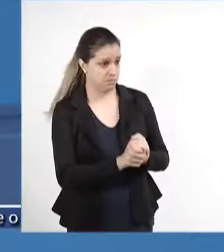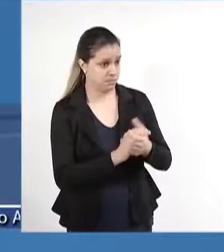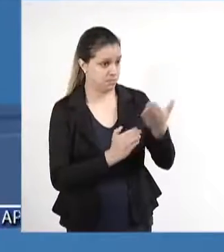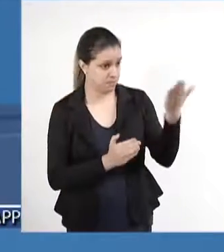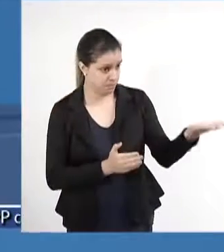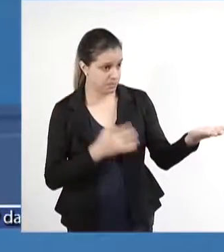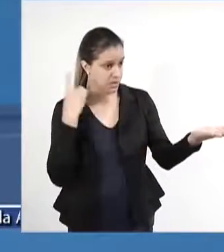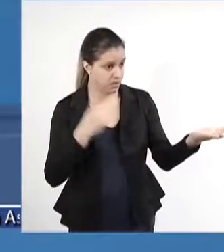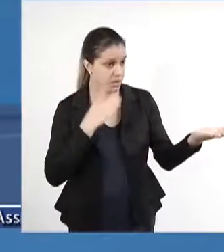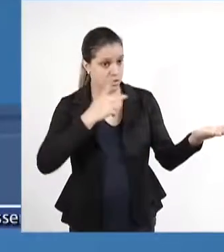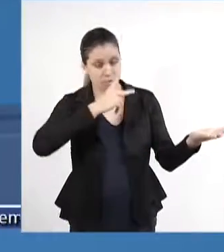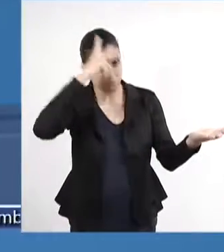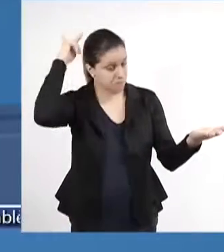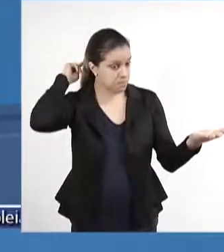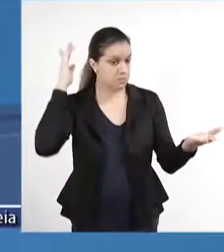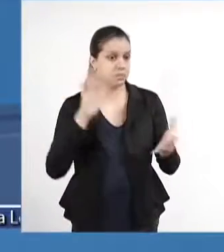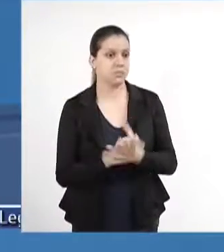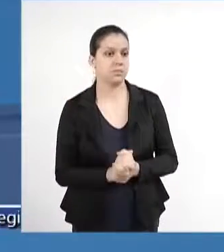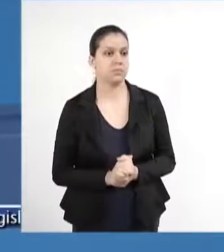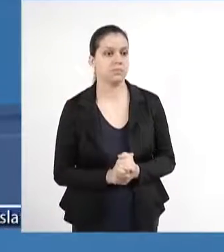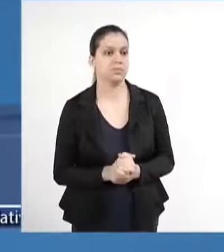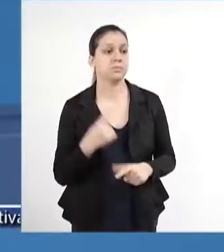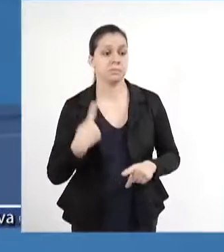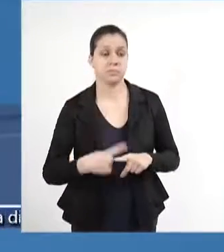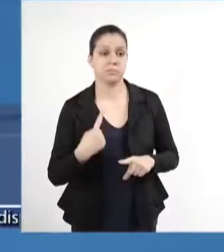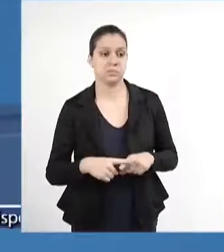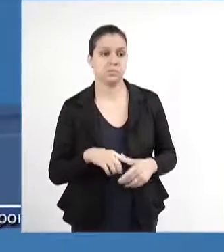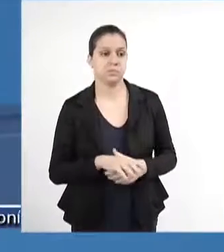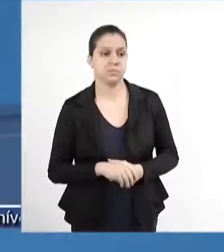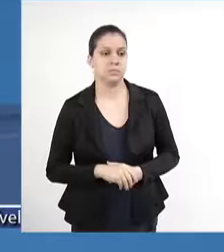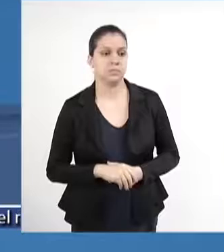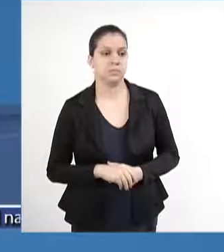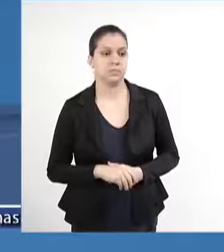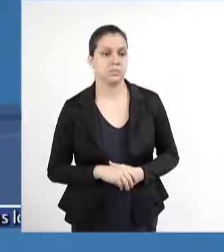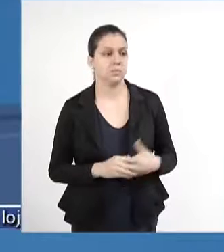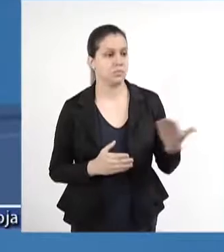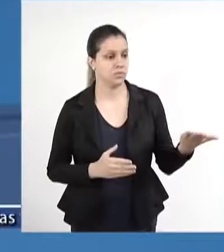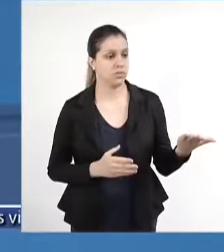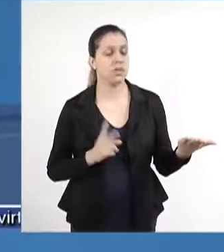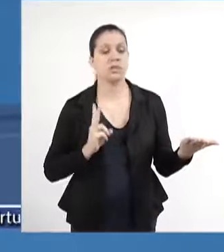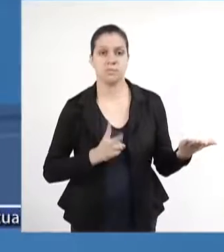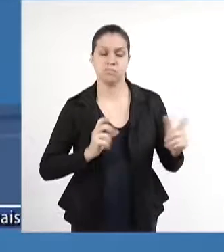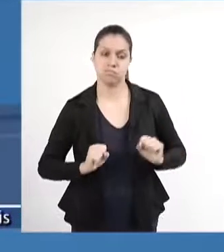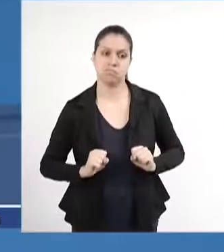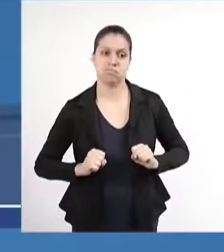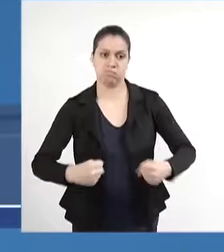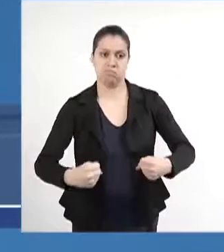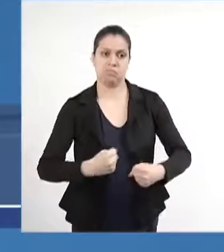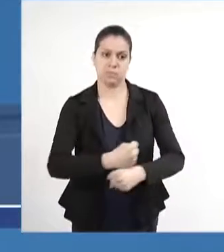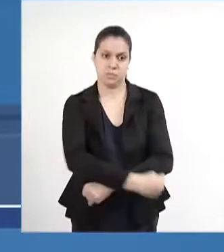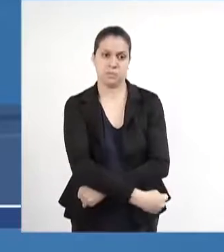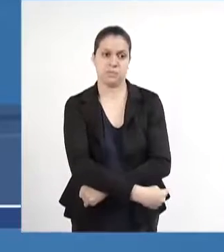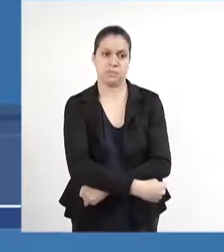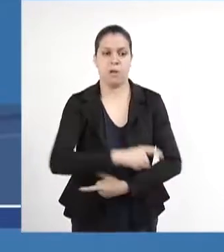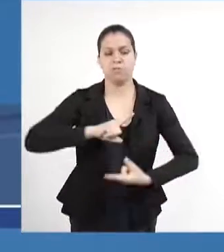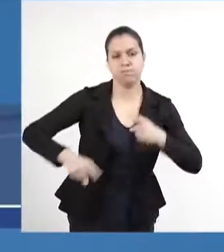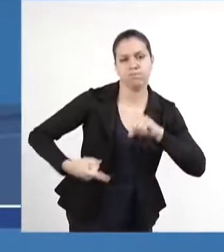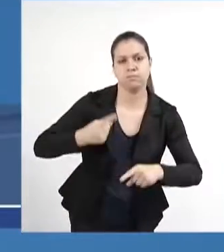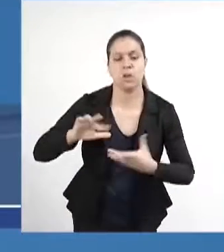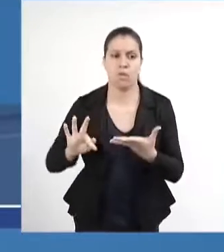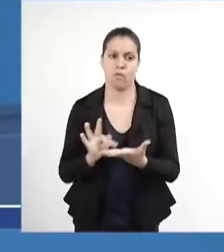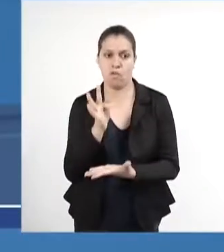Excelência, deputado Paulo Correia, porque Vossa Excelência empenhou na articulação deste Fórum